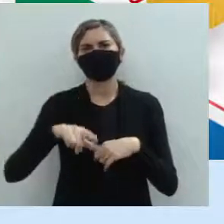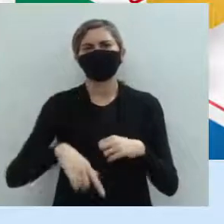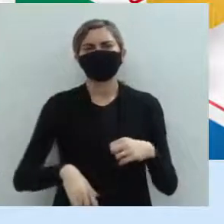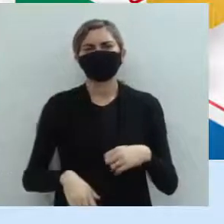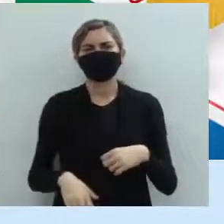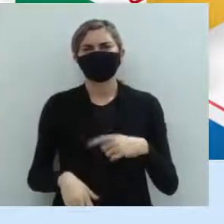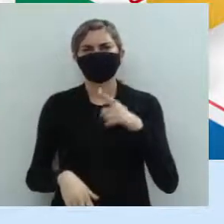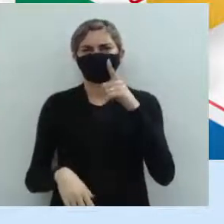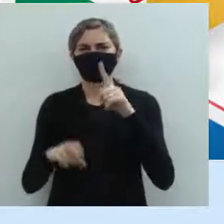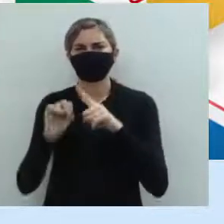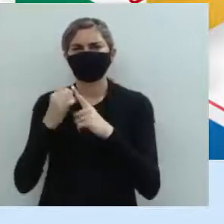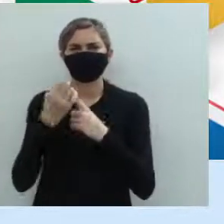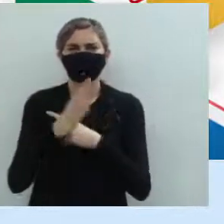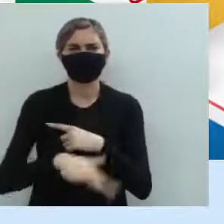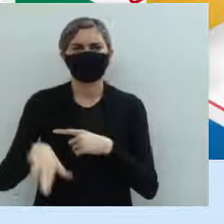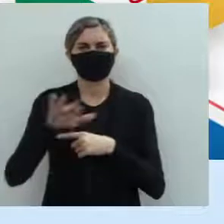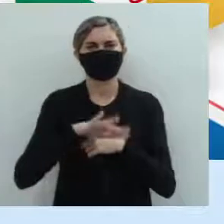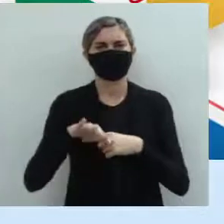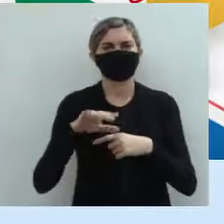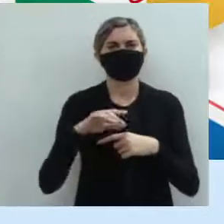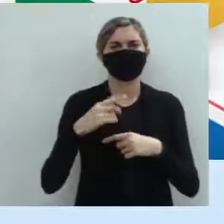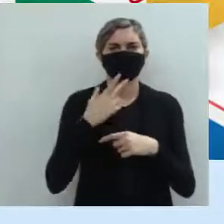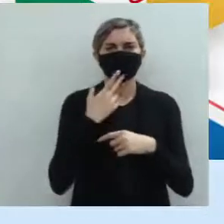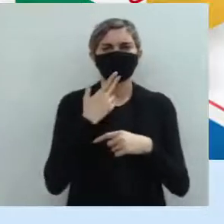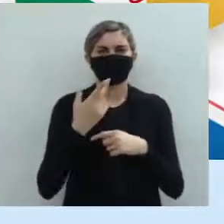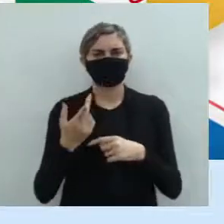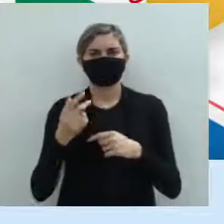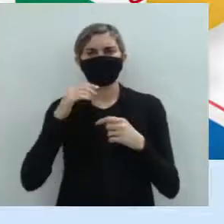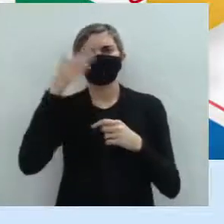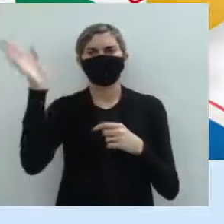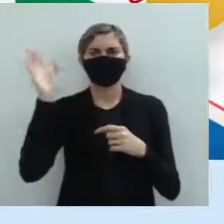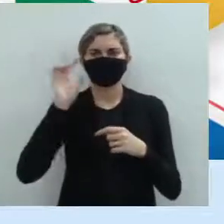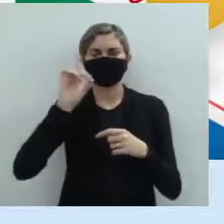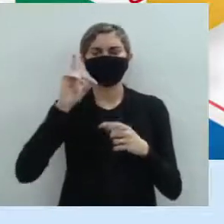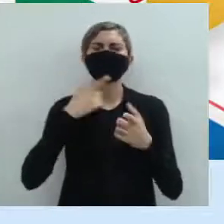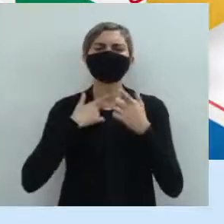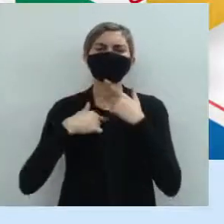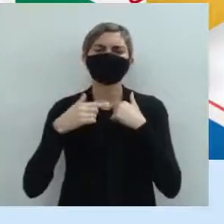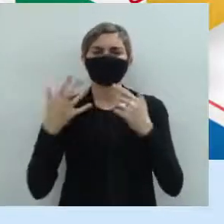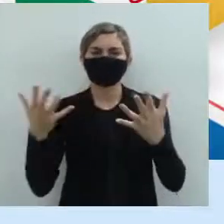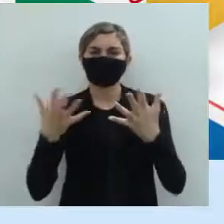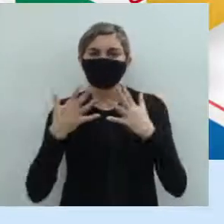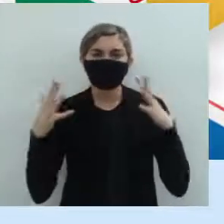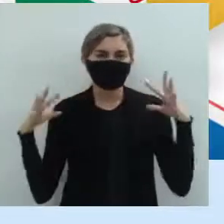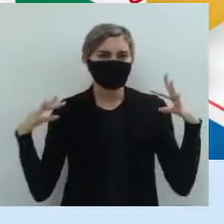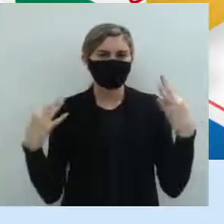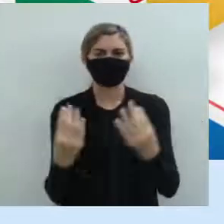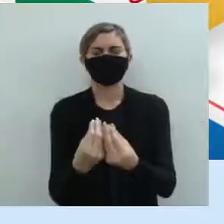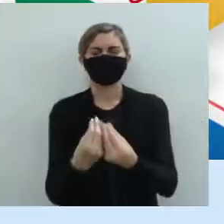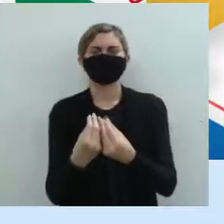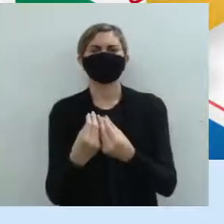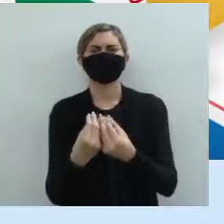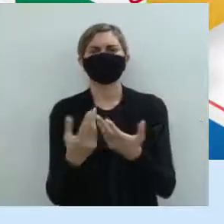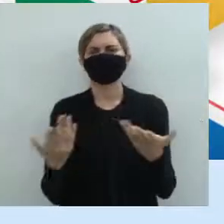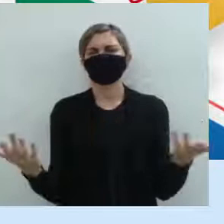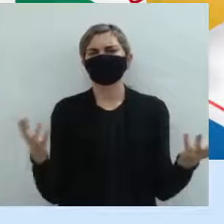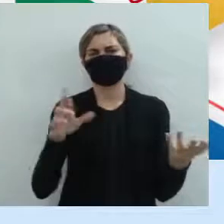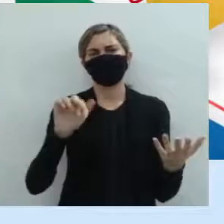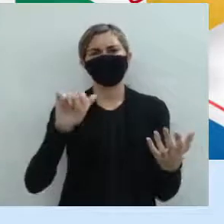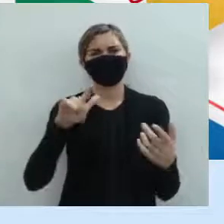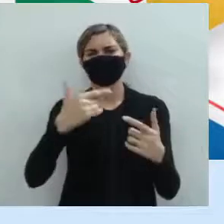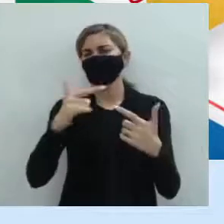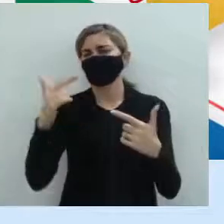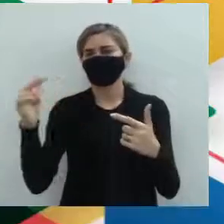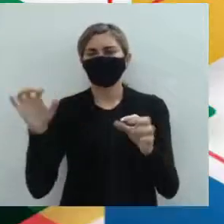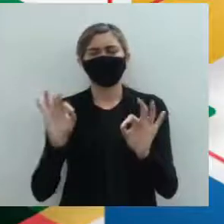Olha só, a sociedade de desempenho, ela diz o seguinte, que o desejo de querer tudo e a realidade de não